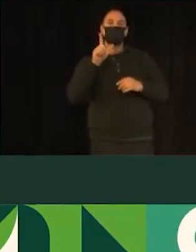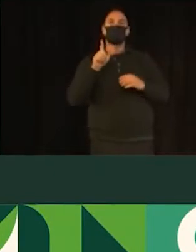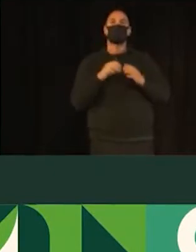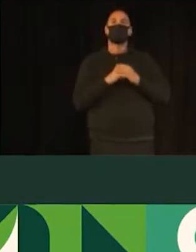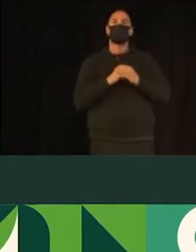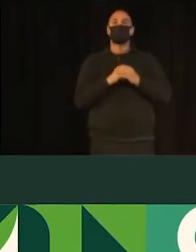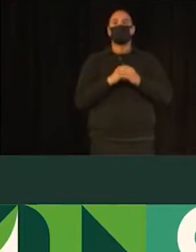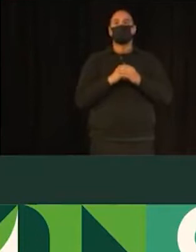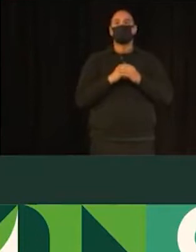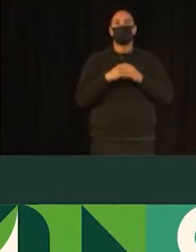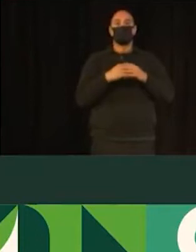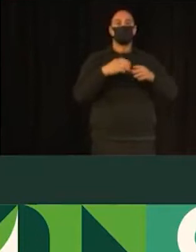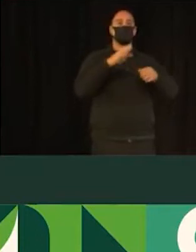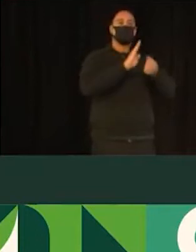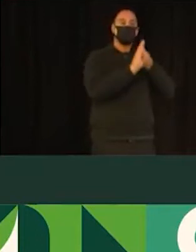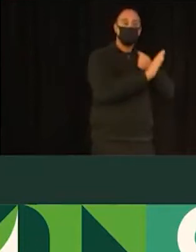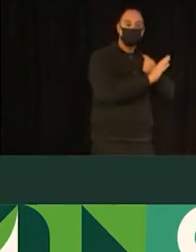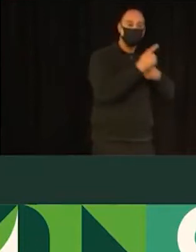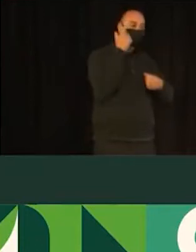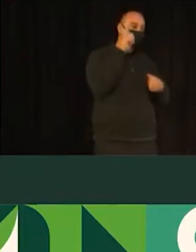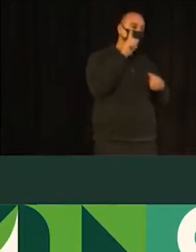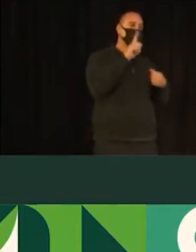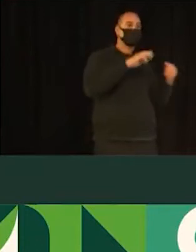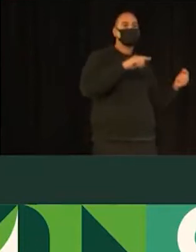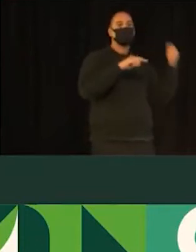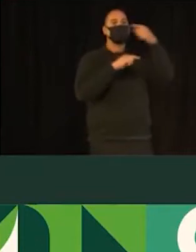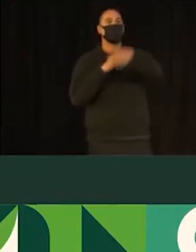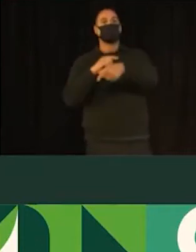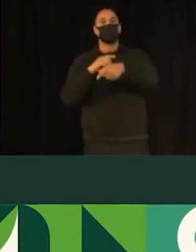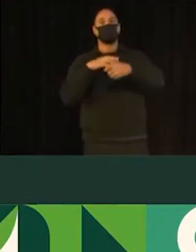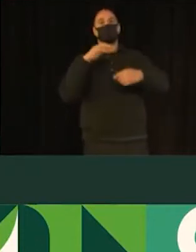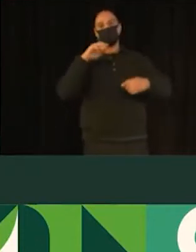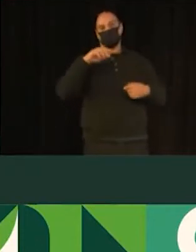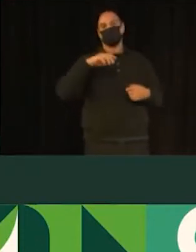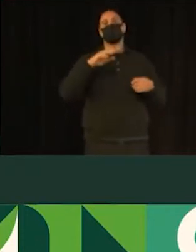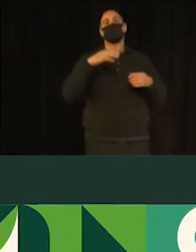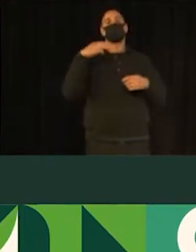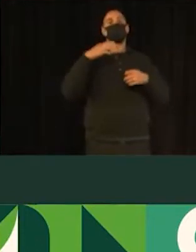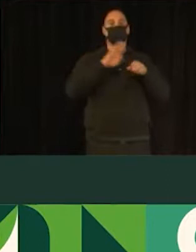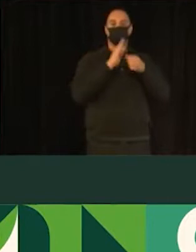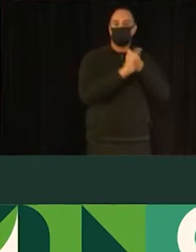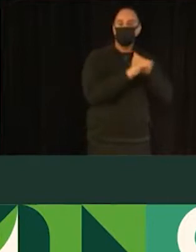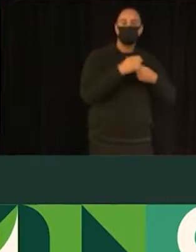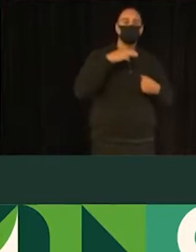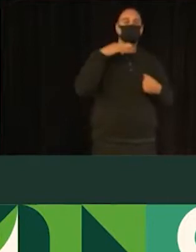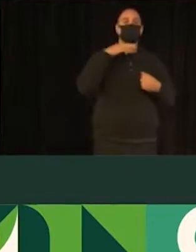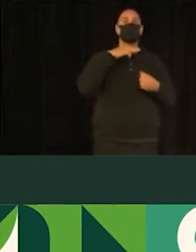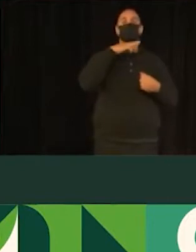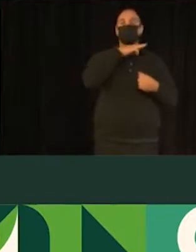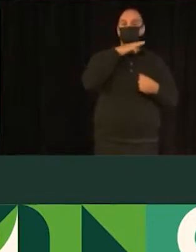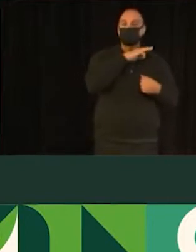encontrados lá naquele estudo para implantar o corredor de ônibus. O aeromóvel ele é implantado em via elevada, né, com uma